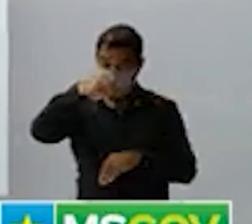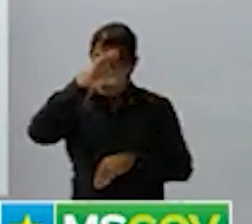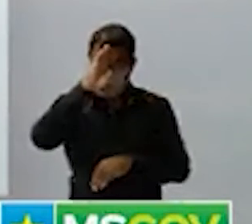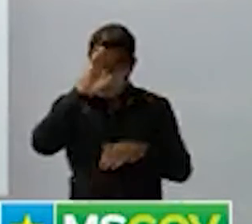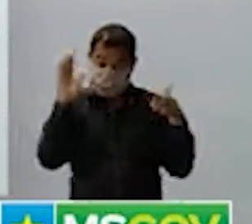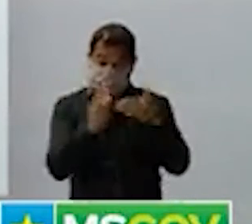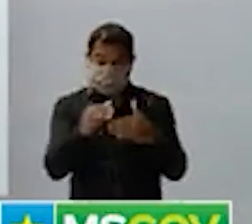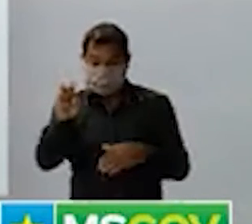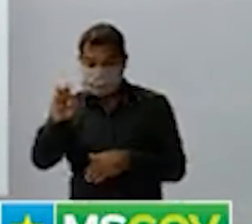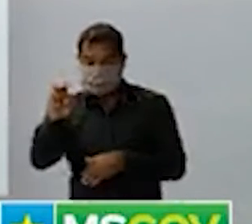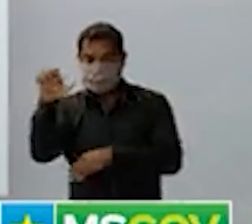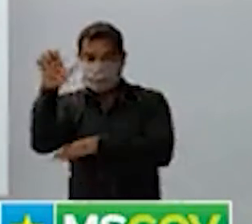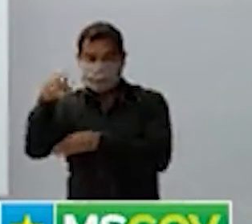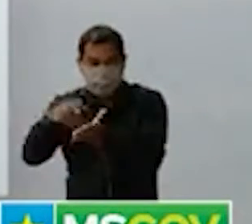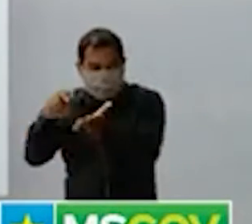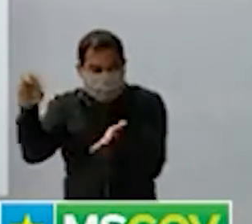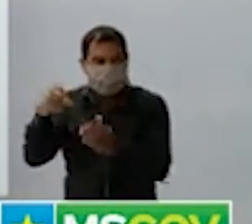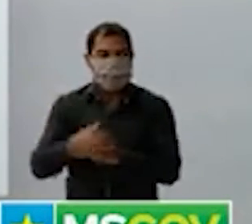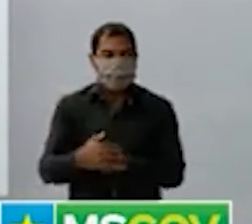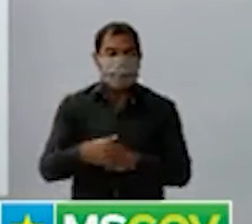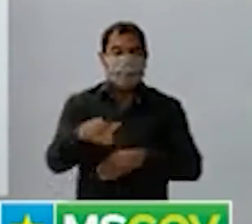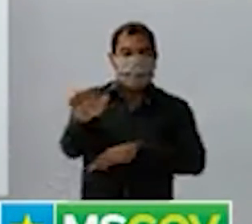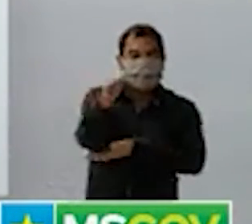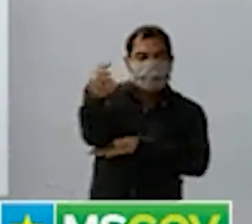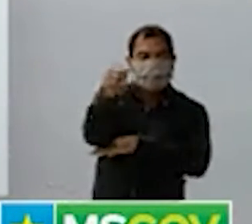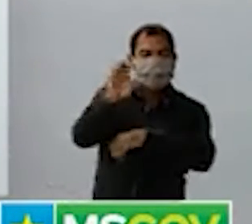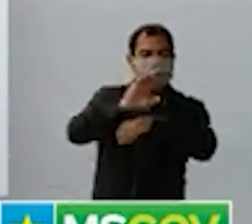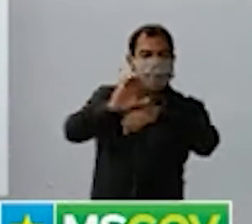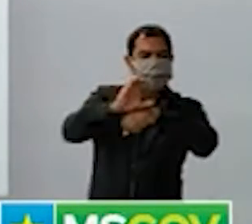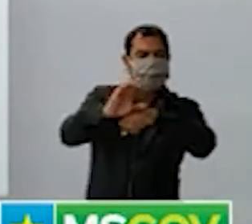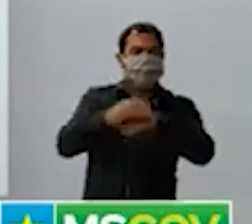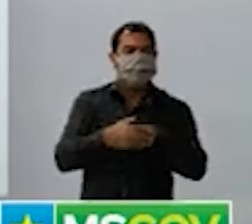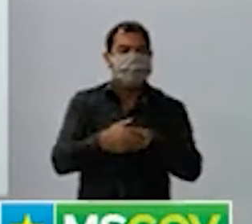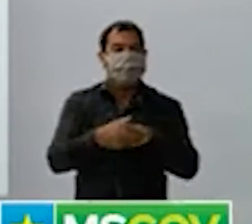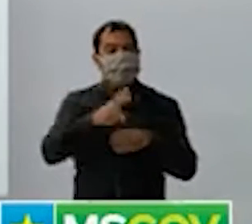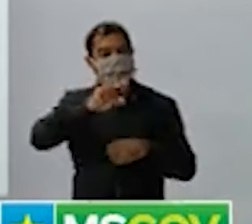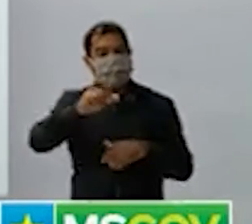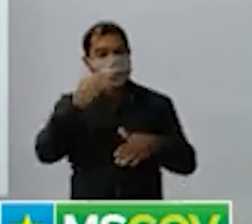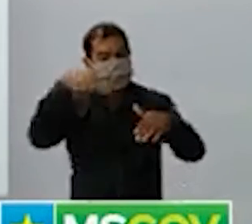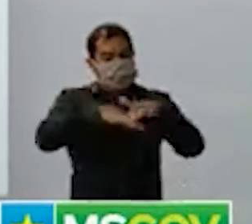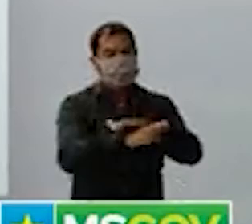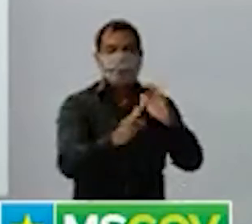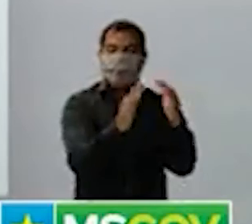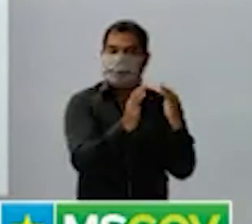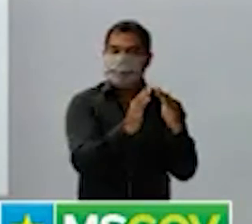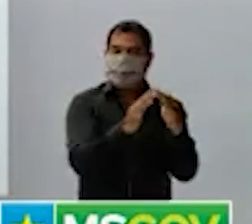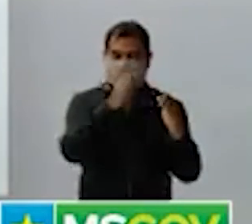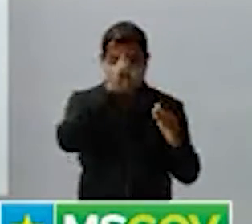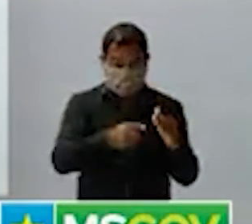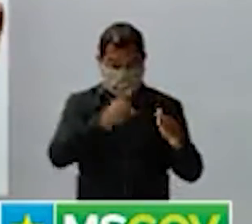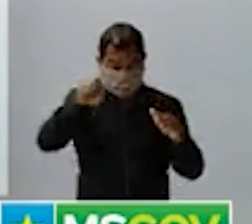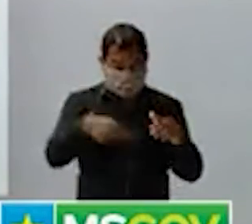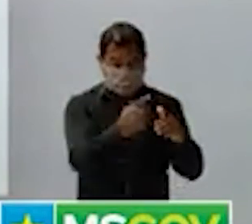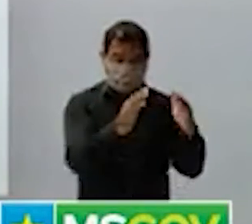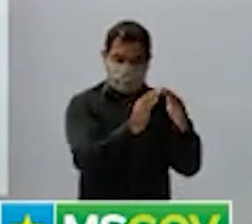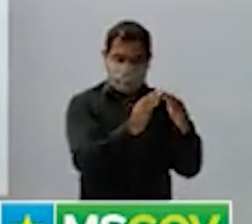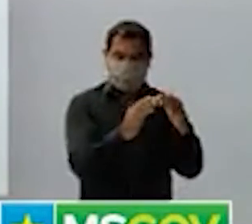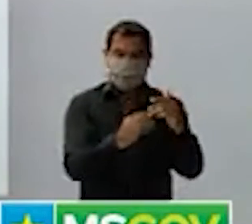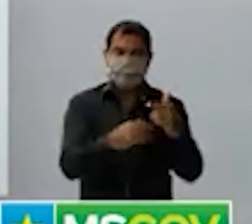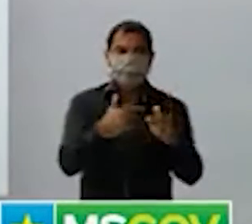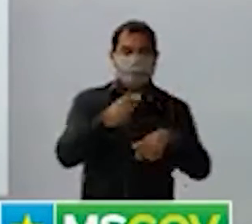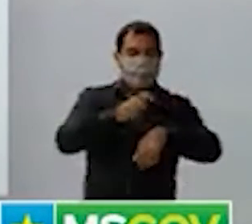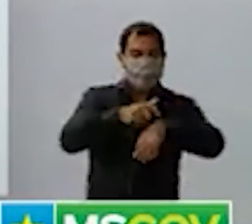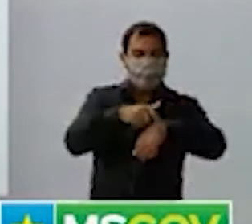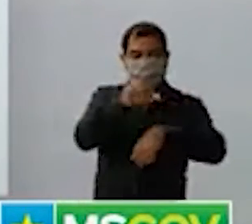e quem estiver na bandeira cinza vai ter um toque de recolher que é recomendado nos municípios das